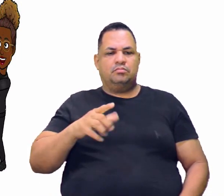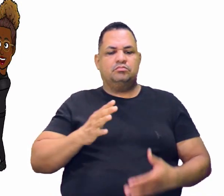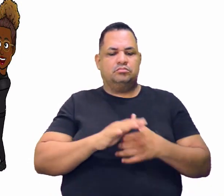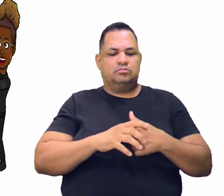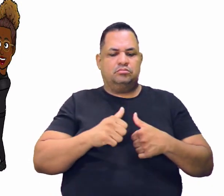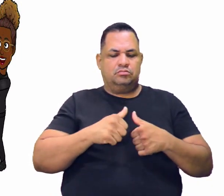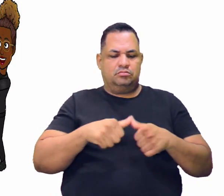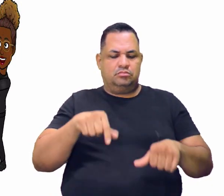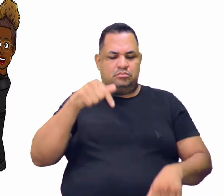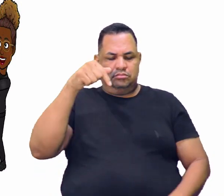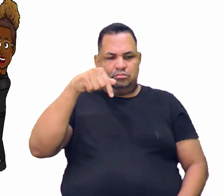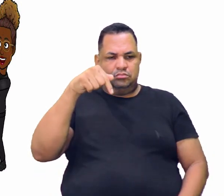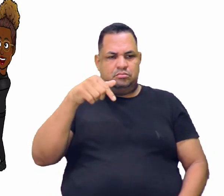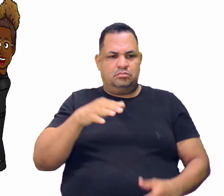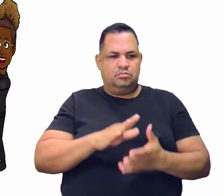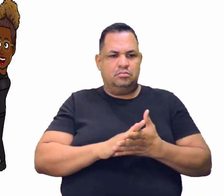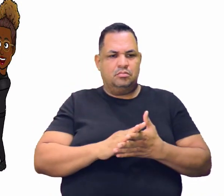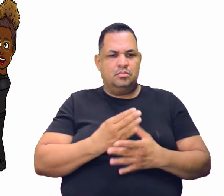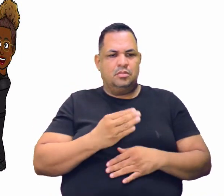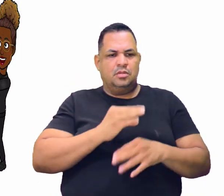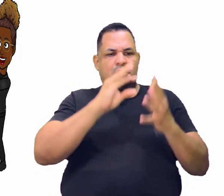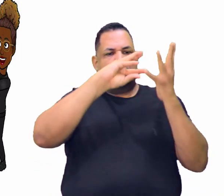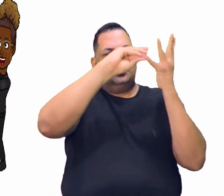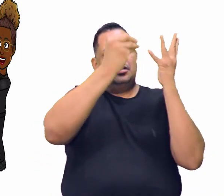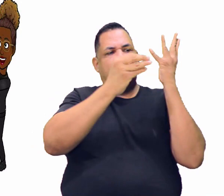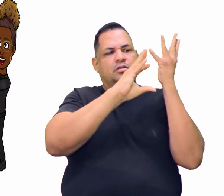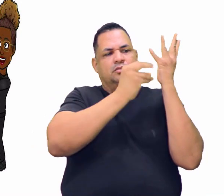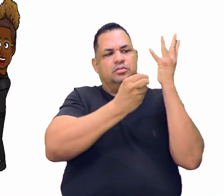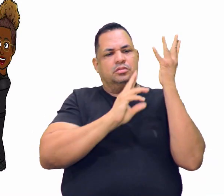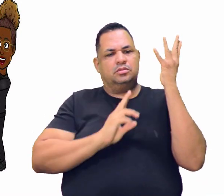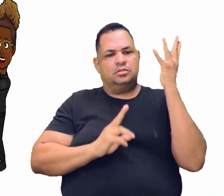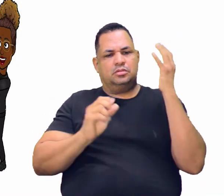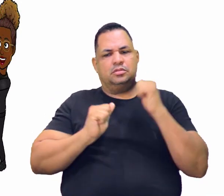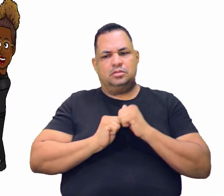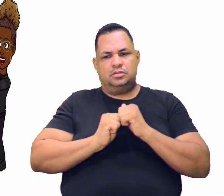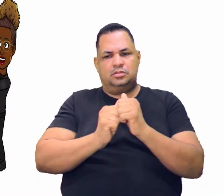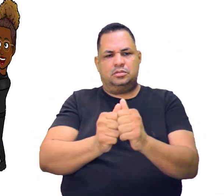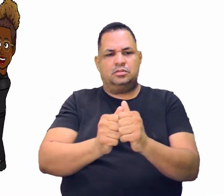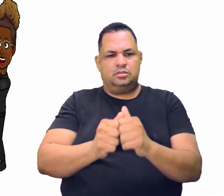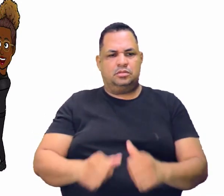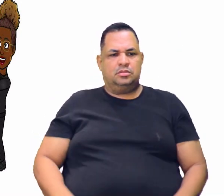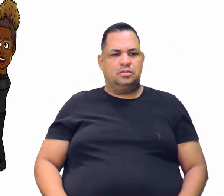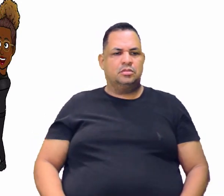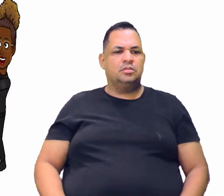aqui. As folhas seguem juntas, olha só.